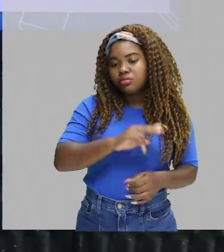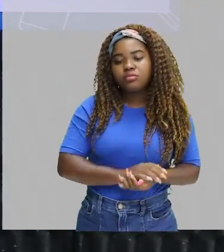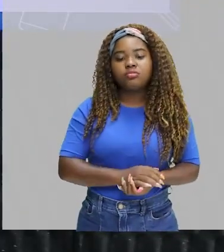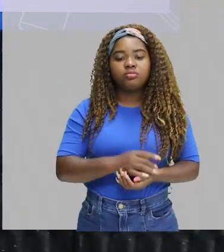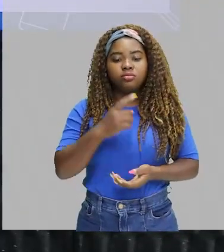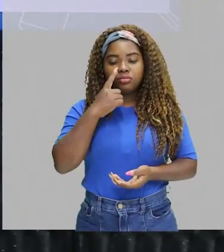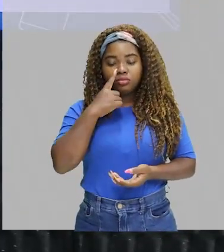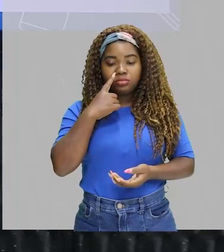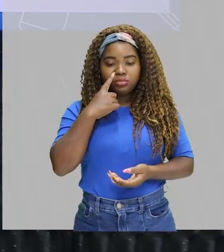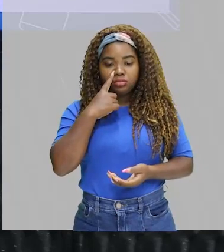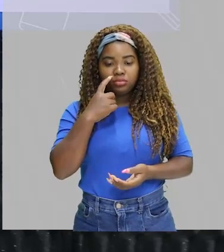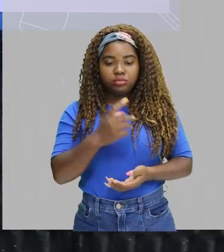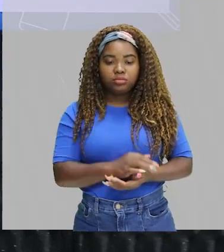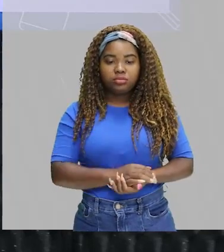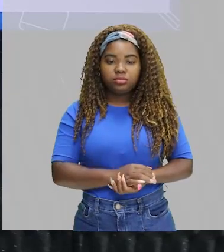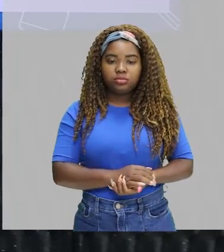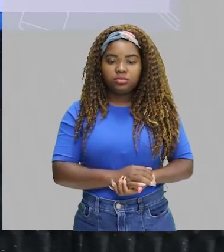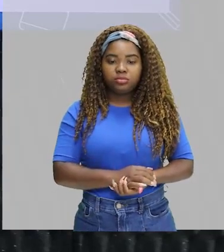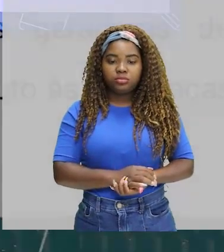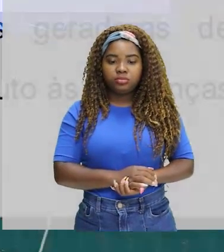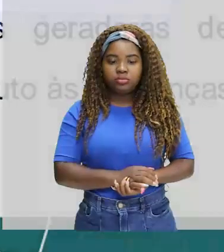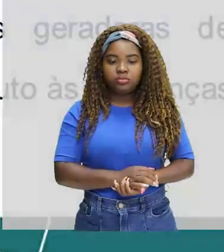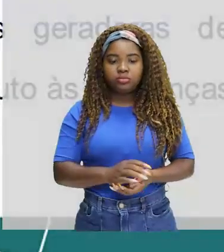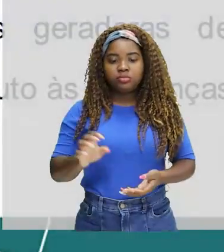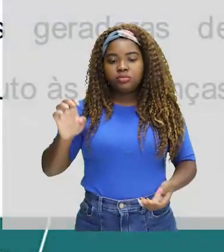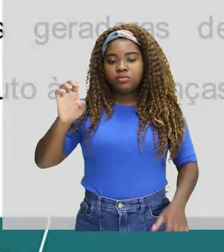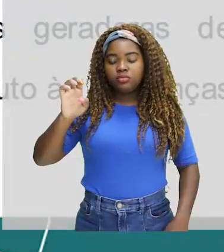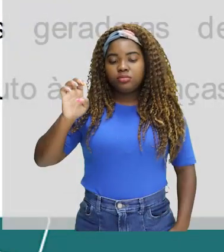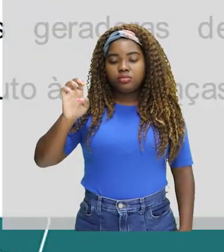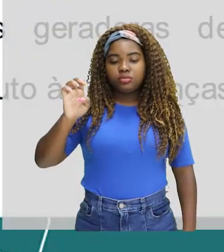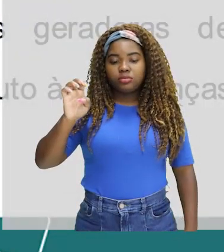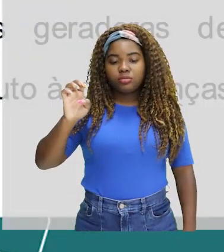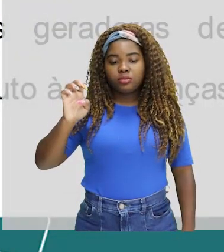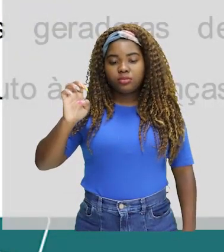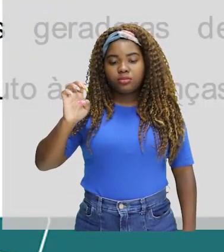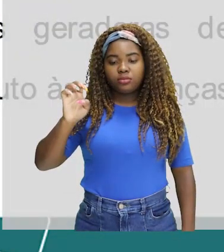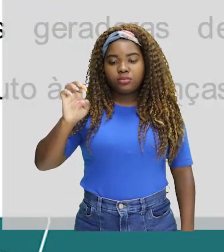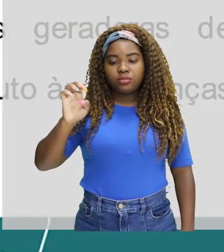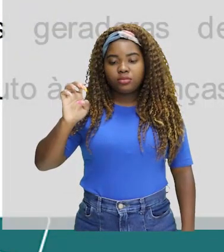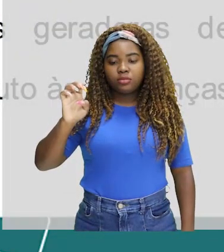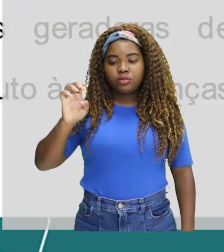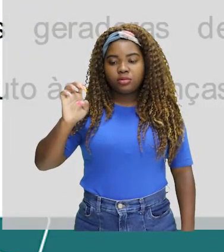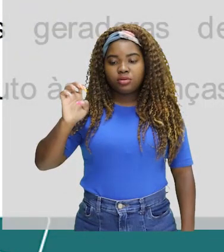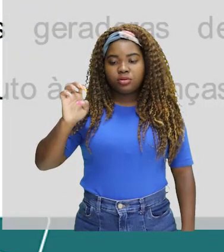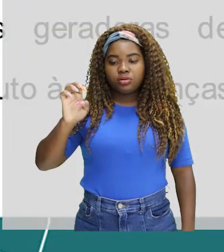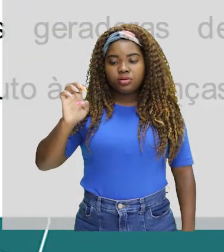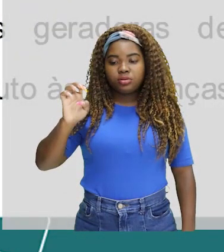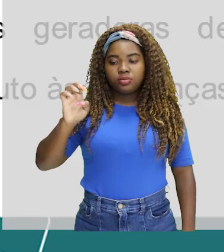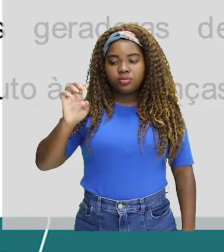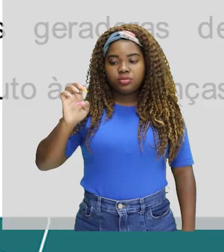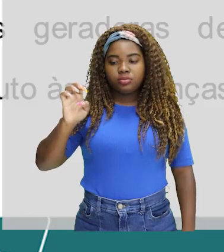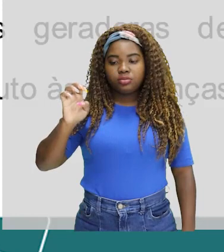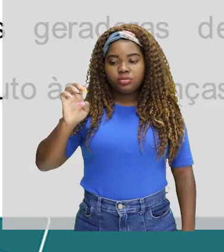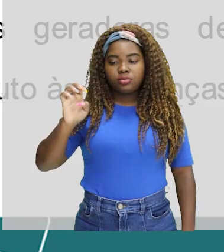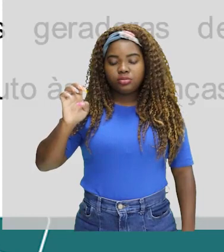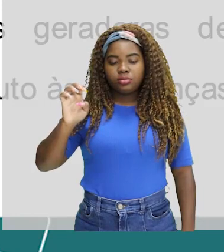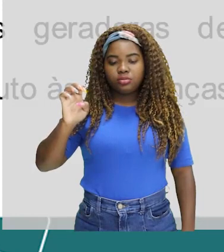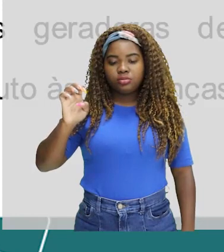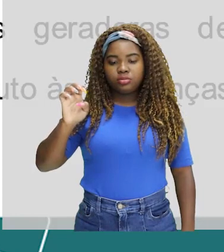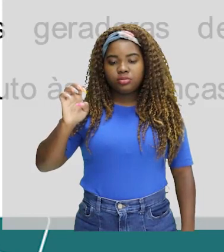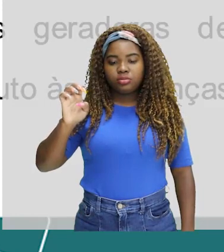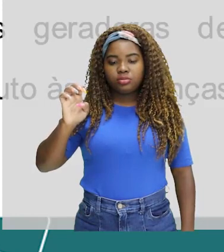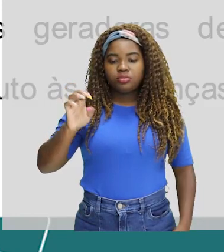ética utilitarista. Letra E, critérios antropológicos que enfatizam o respeito absoluto às diferenças da